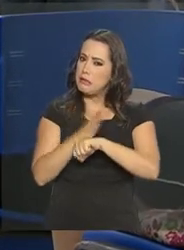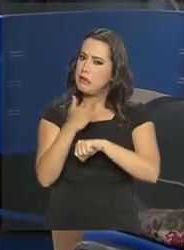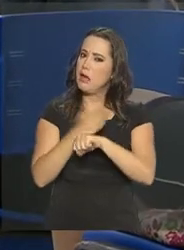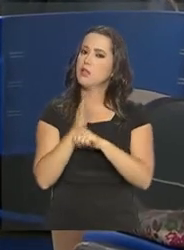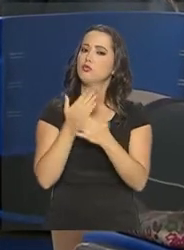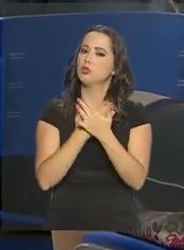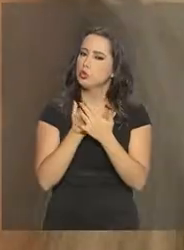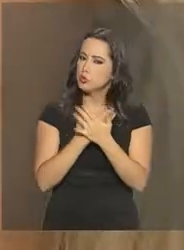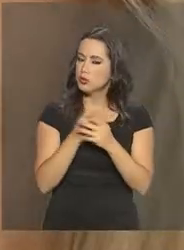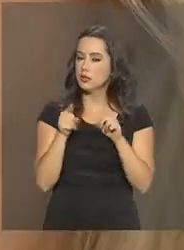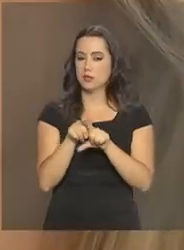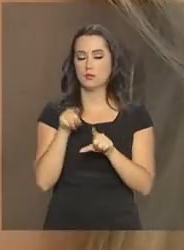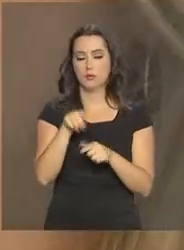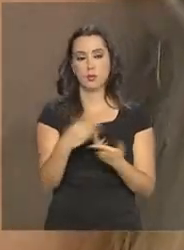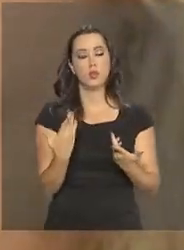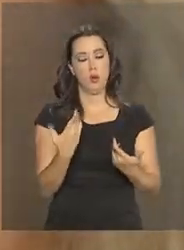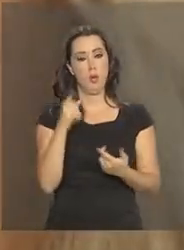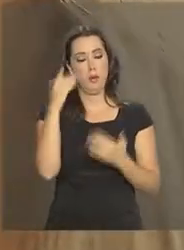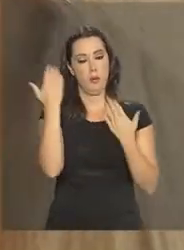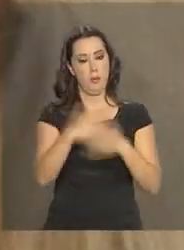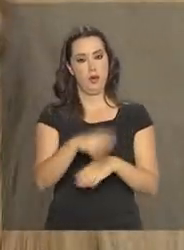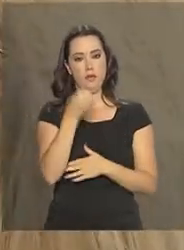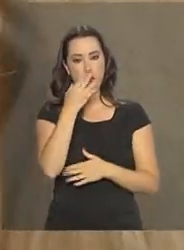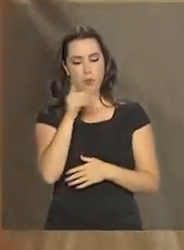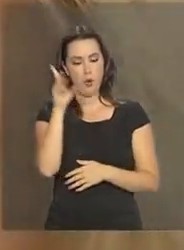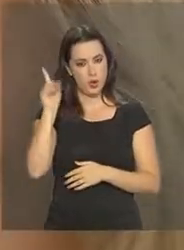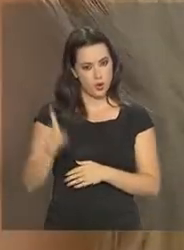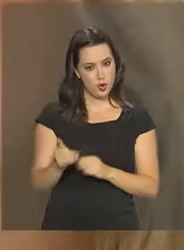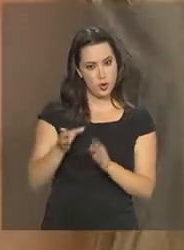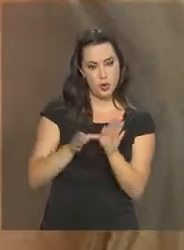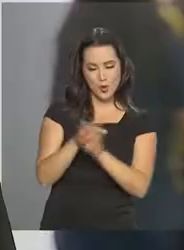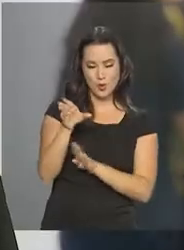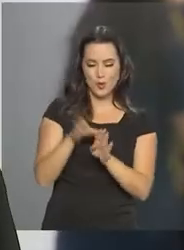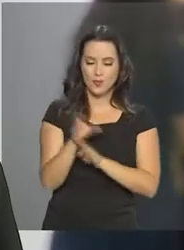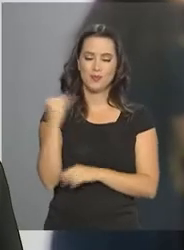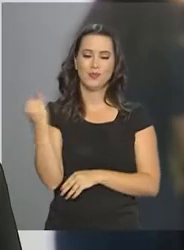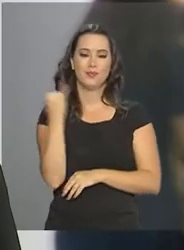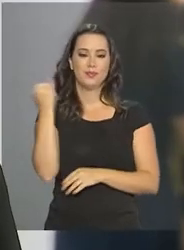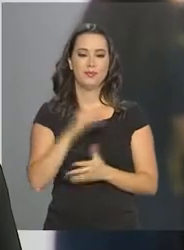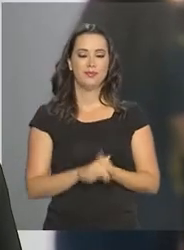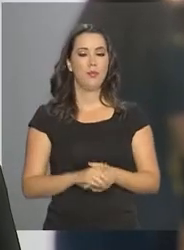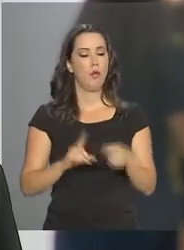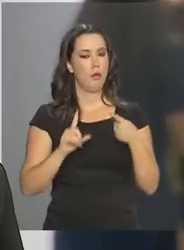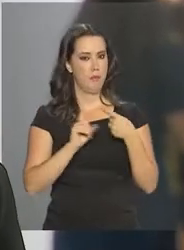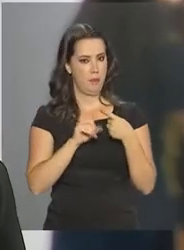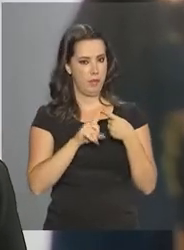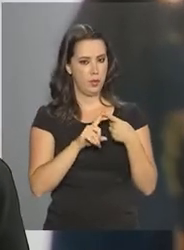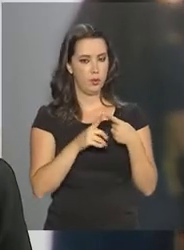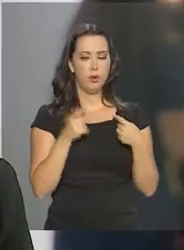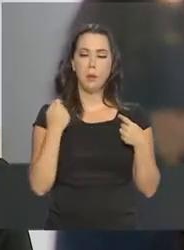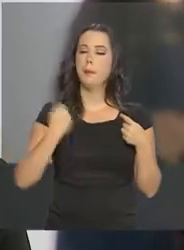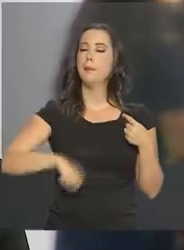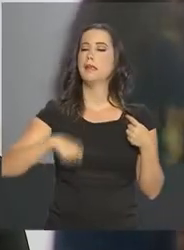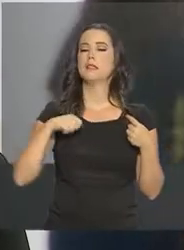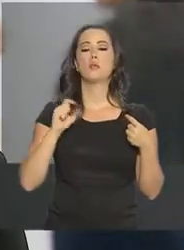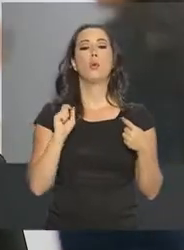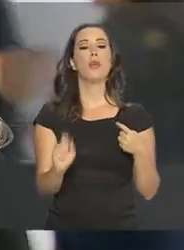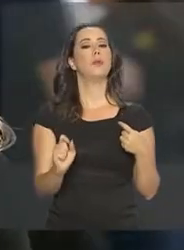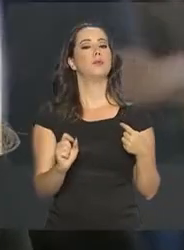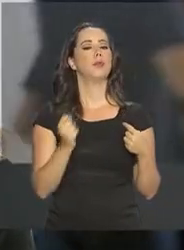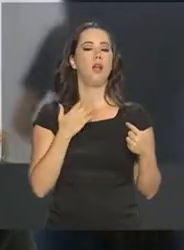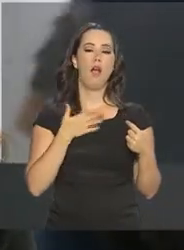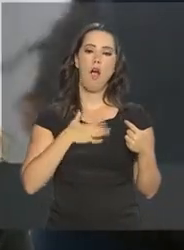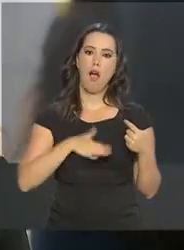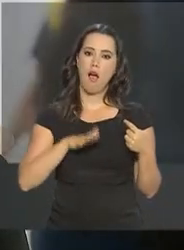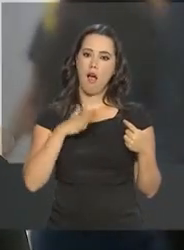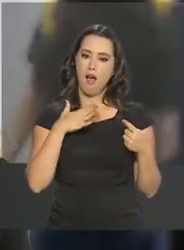para se sair bem no exame a diretora dá algumas dicas importantes a primeira recomendação é a tranquilidade é um